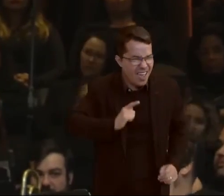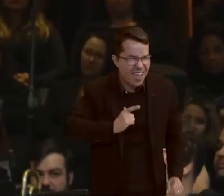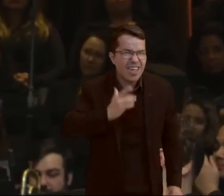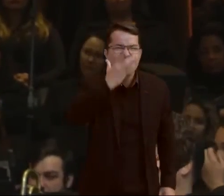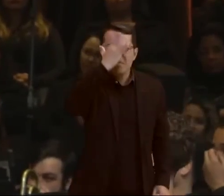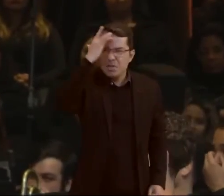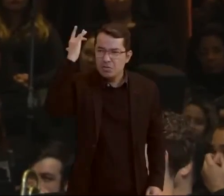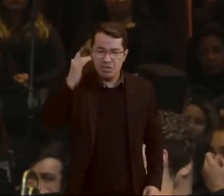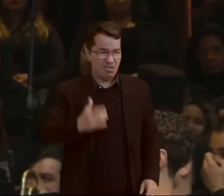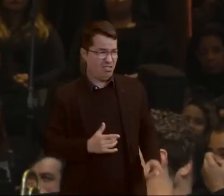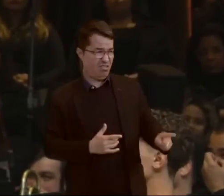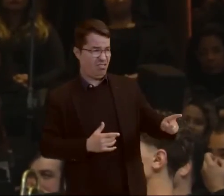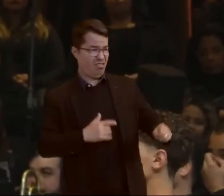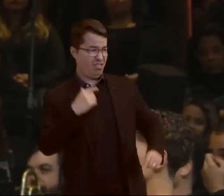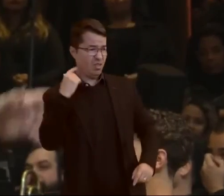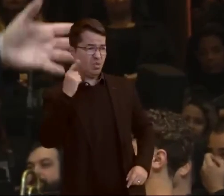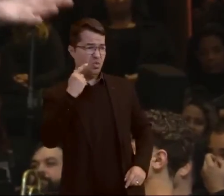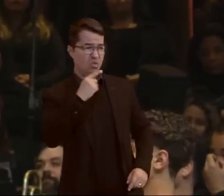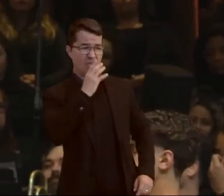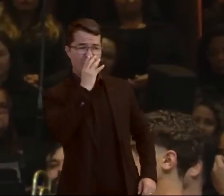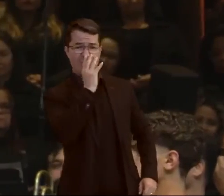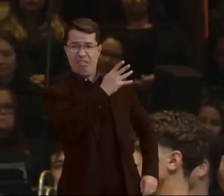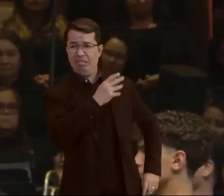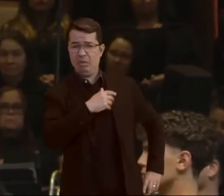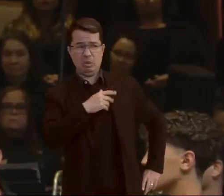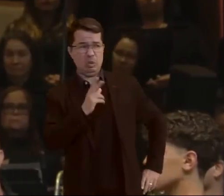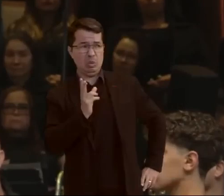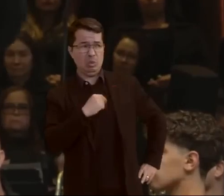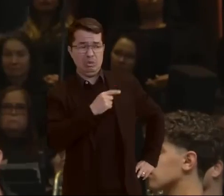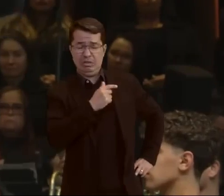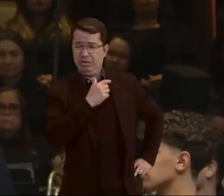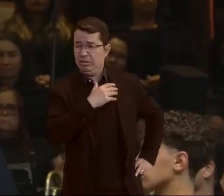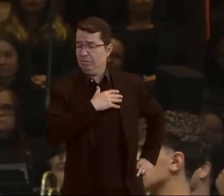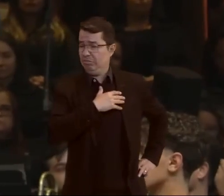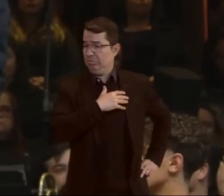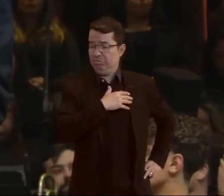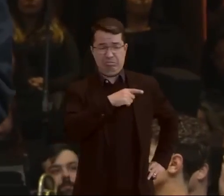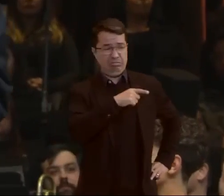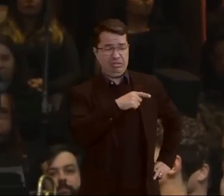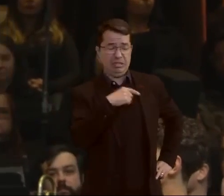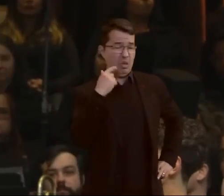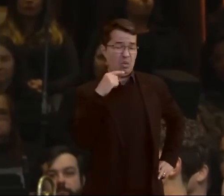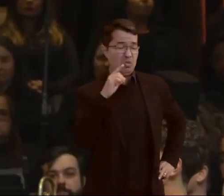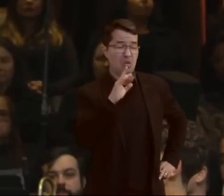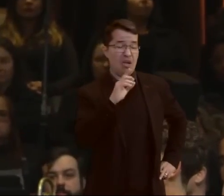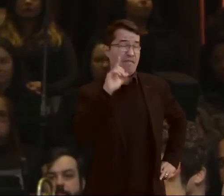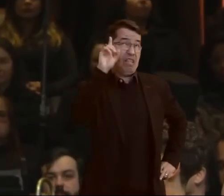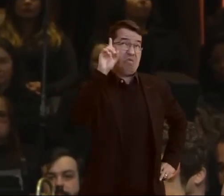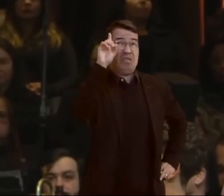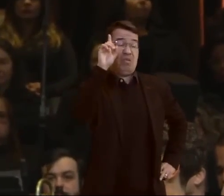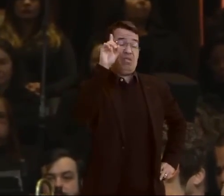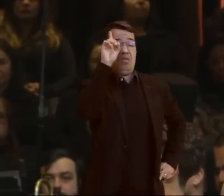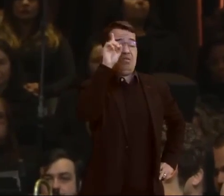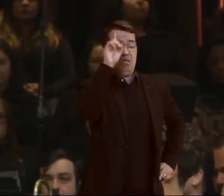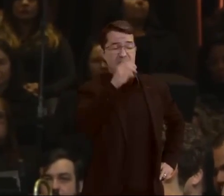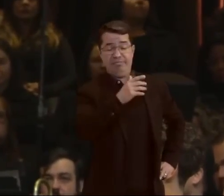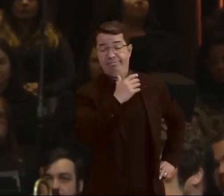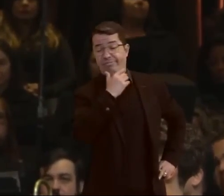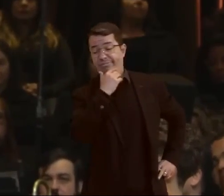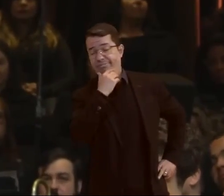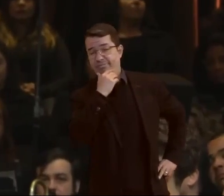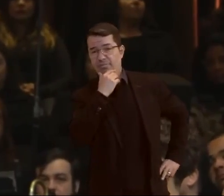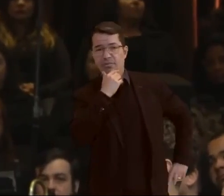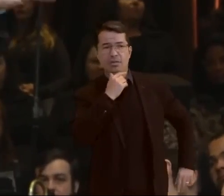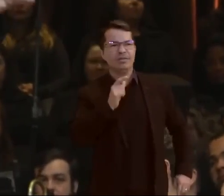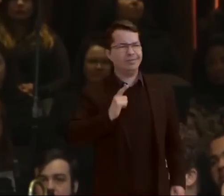um monte de coisa a seu respeito. Quando a gente estava aqui para levantar o empréstimo para construir finalizar, né, esse